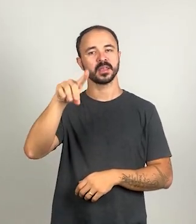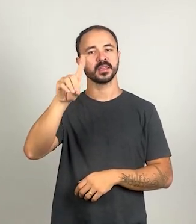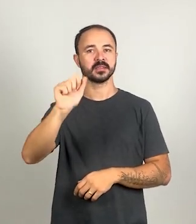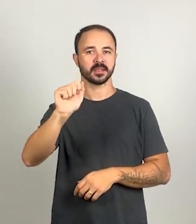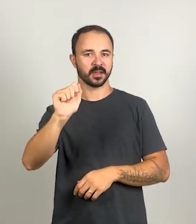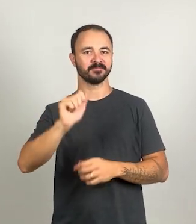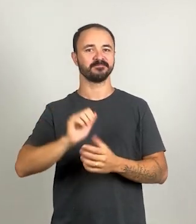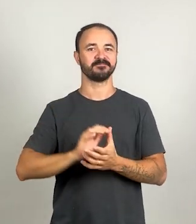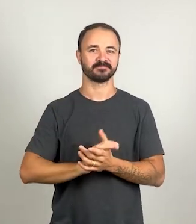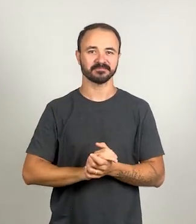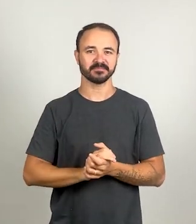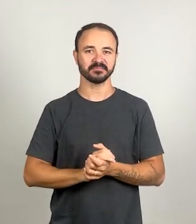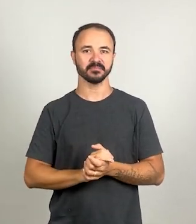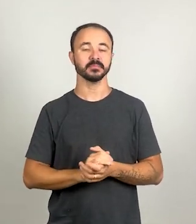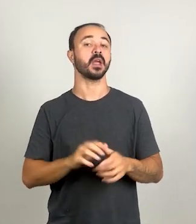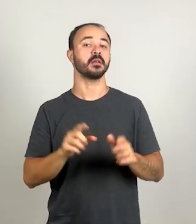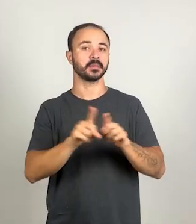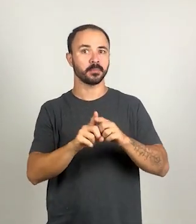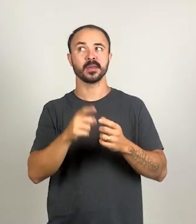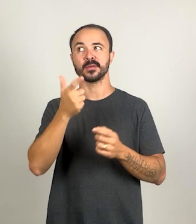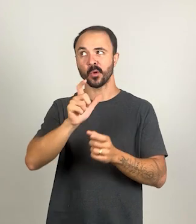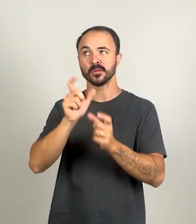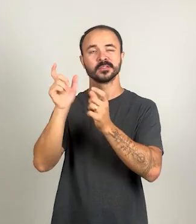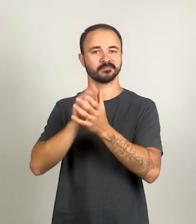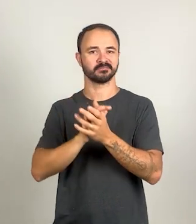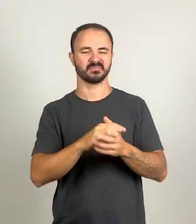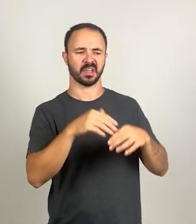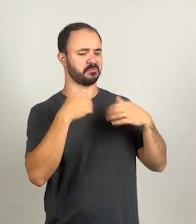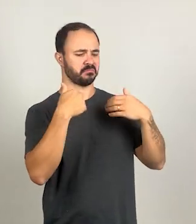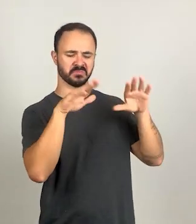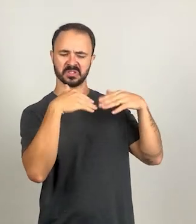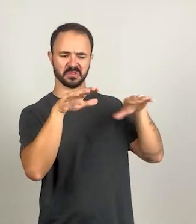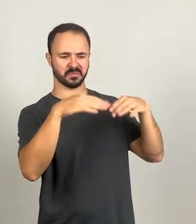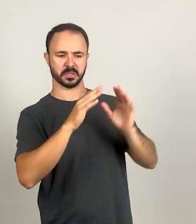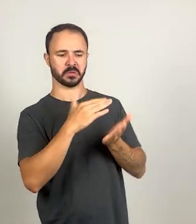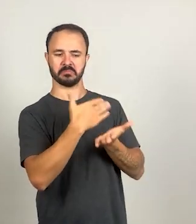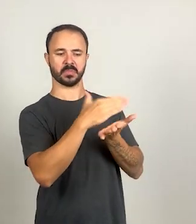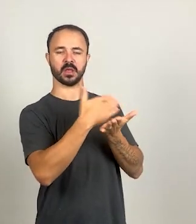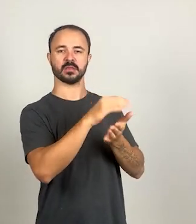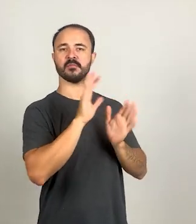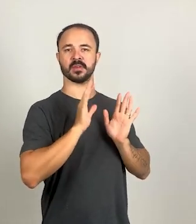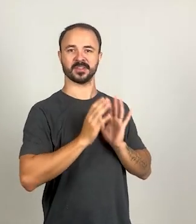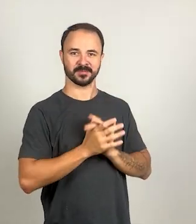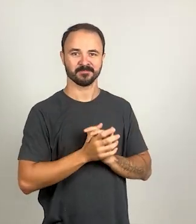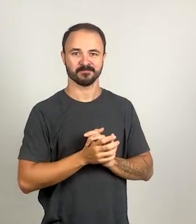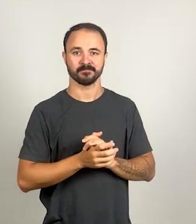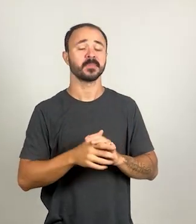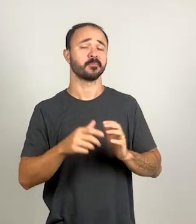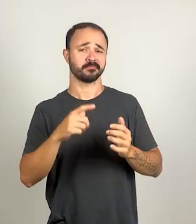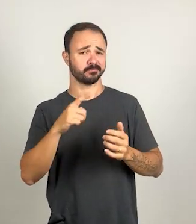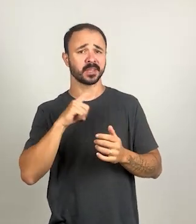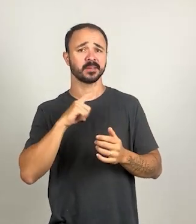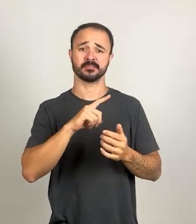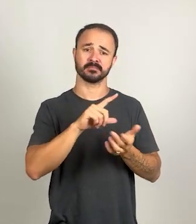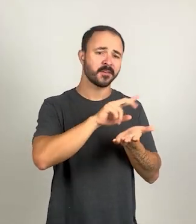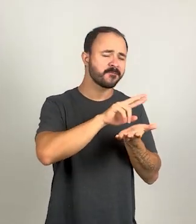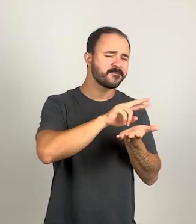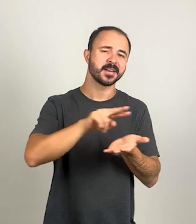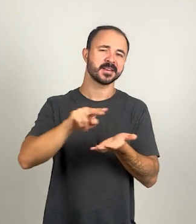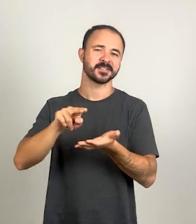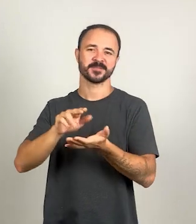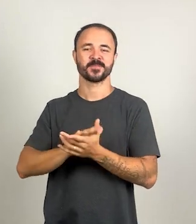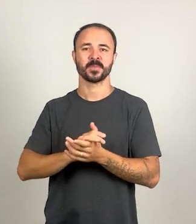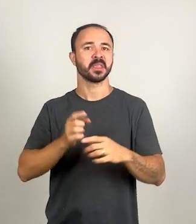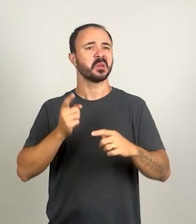ah dá teus pulos se vira Por que existem as variedades linguísticas se há